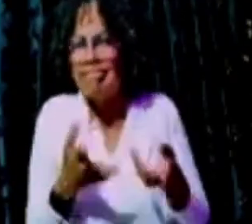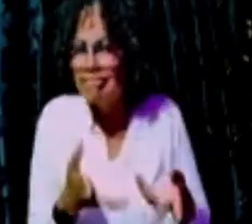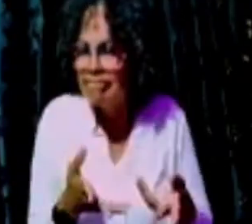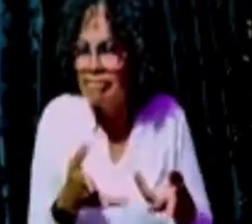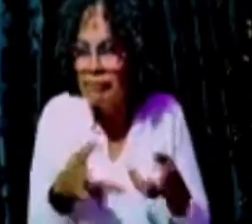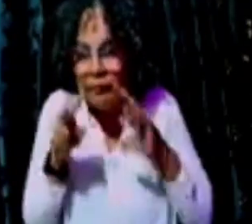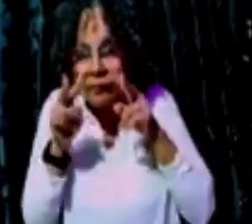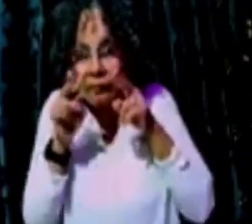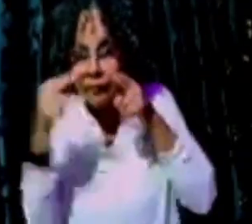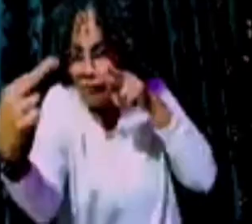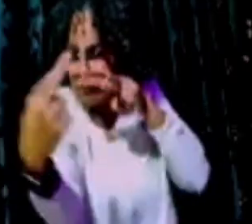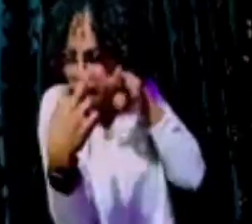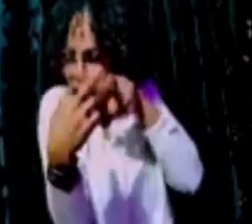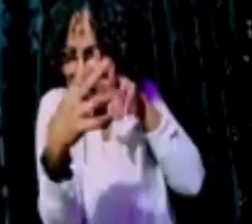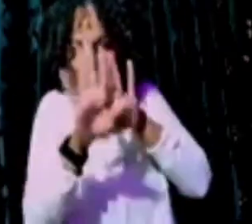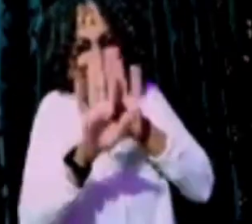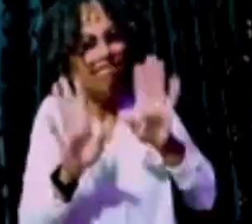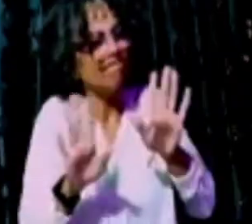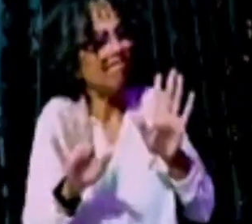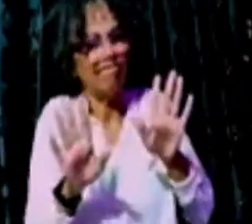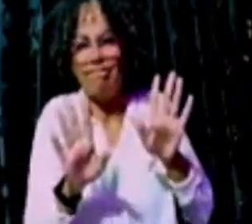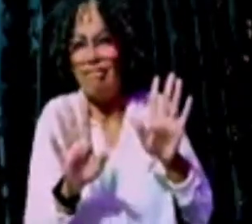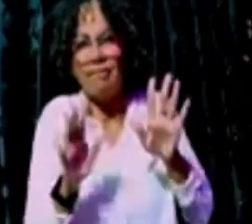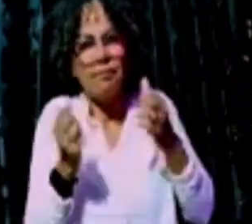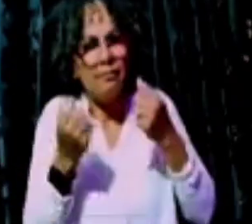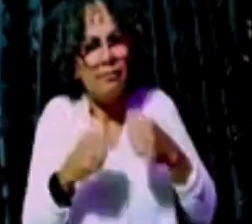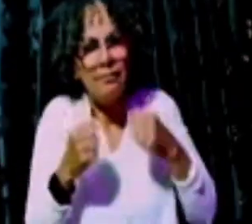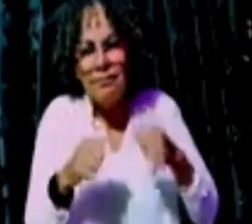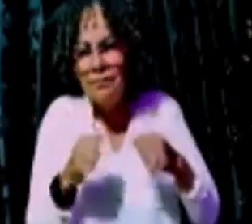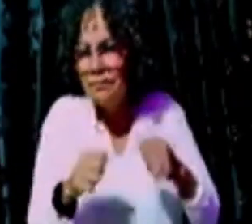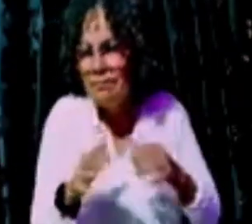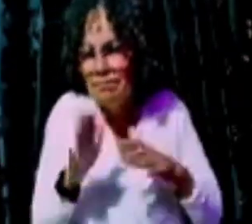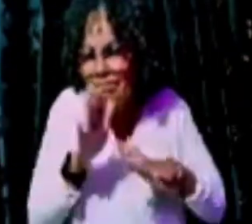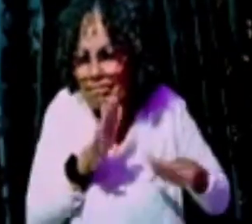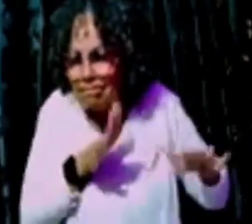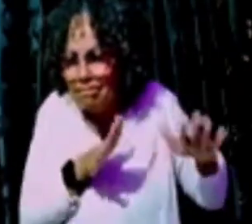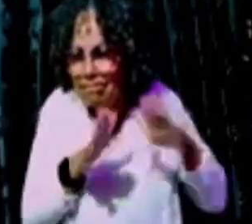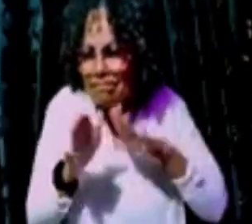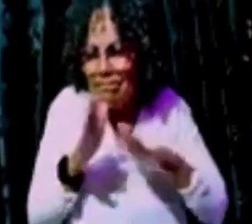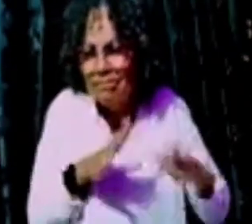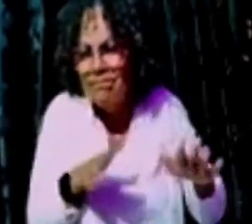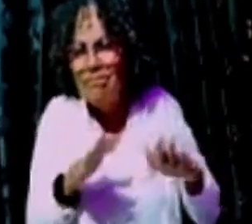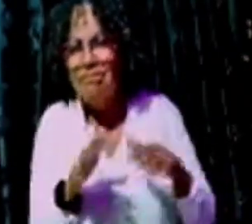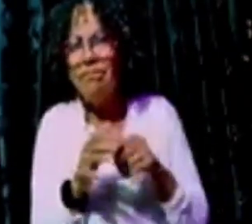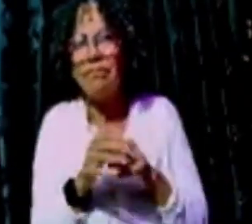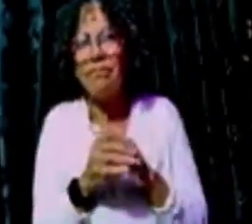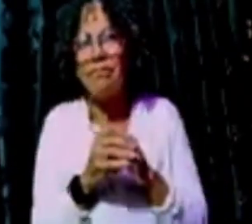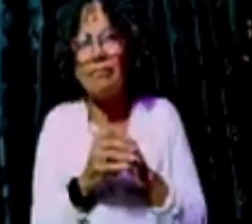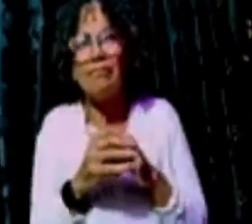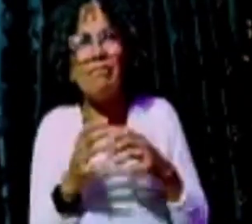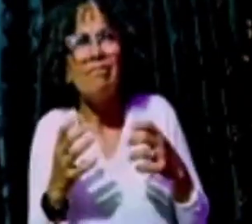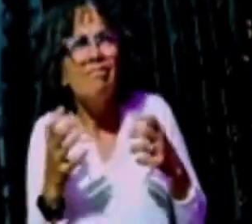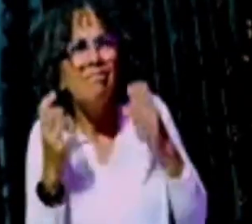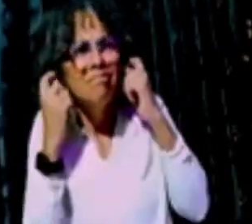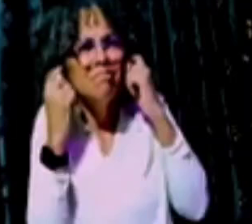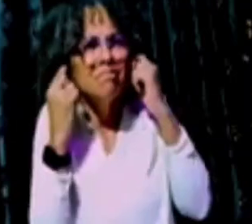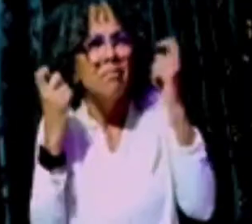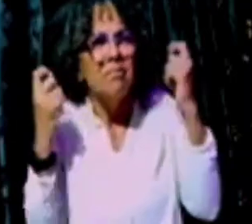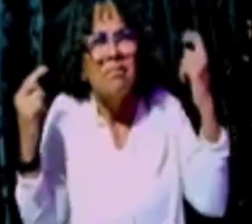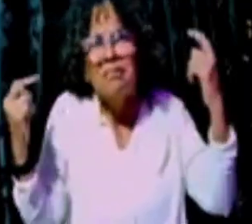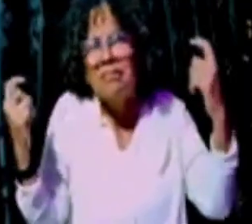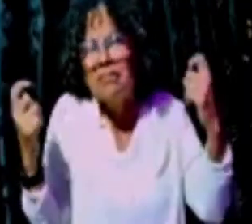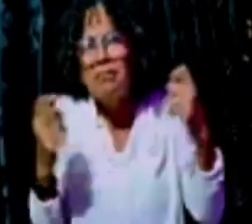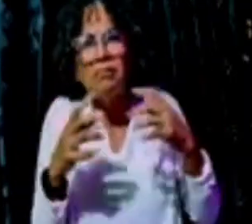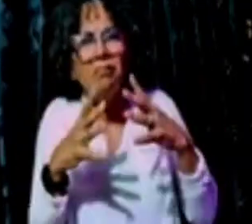não olham nos olhos. Elas têm algumas características, elas precisam de previsibilidade, tem a questão sensorial de barulho,